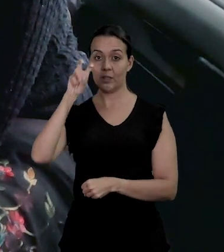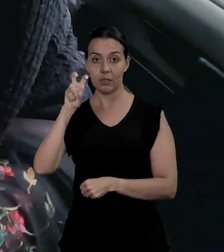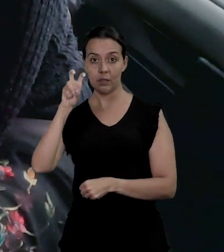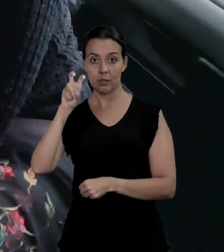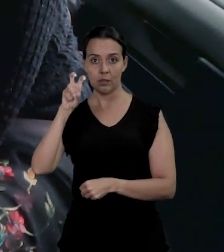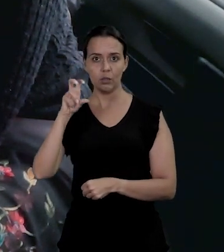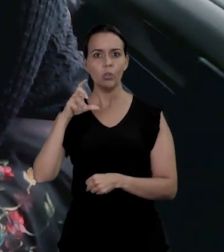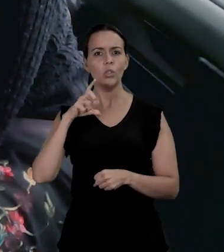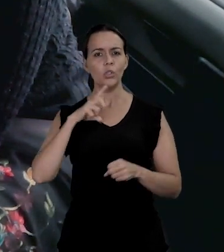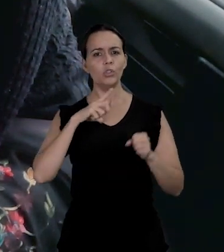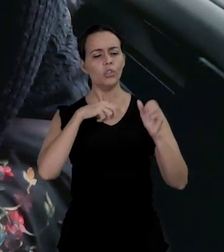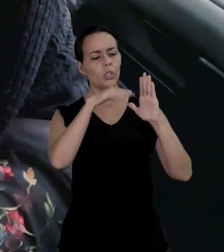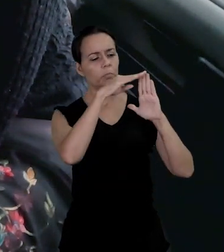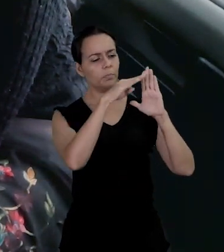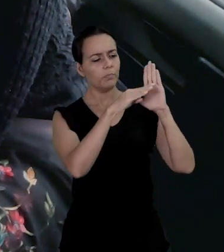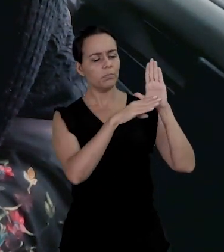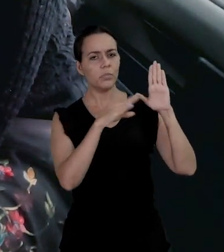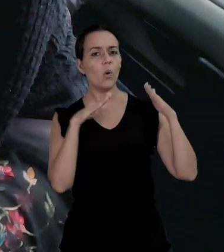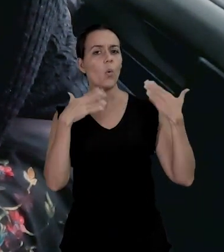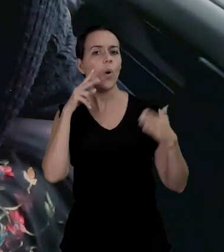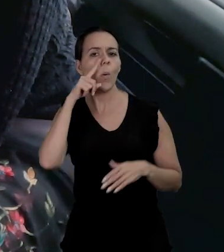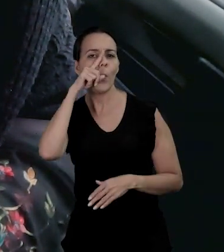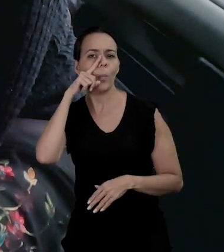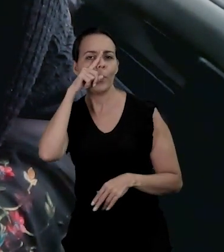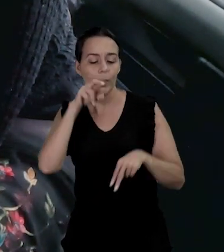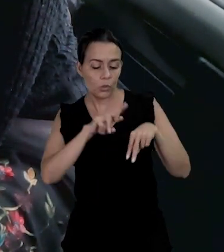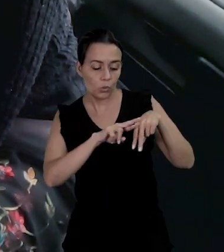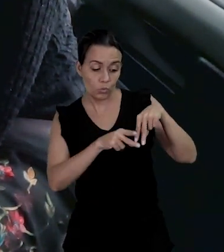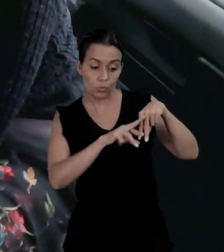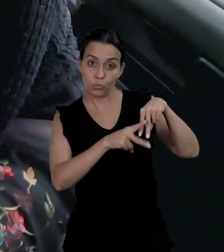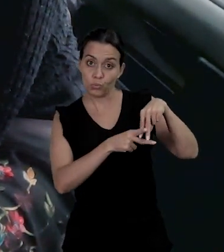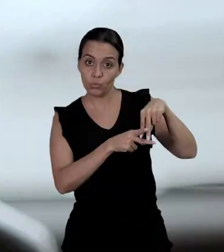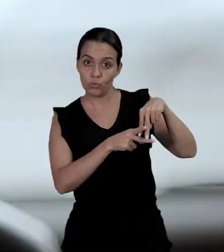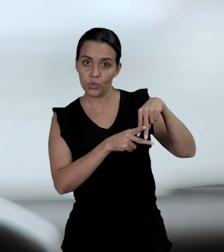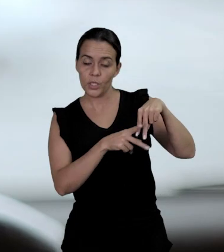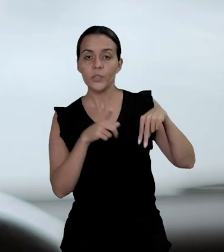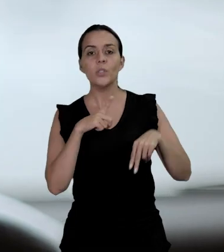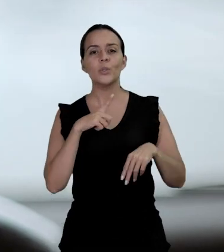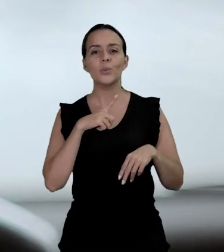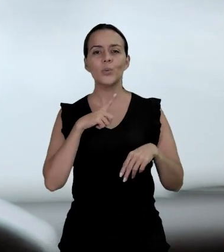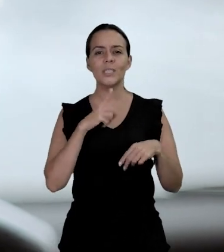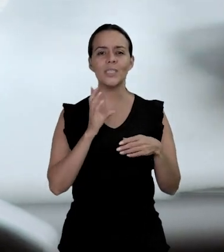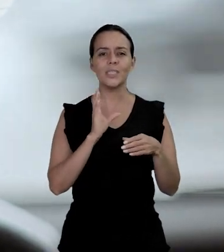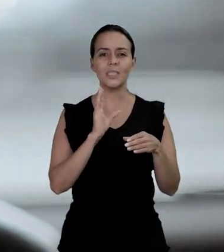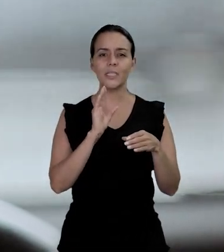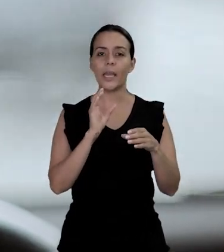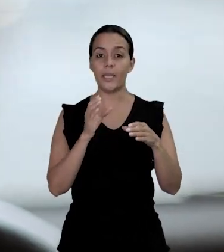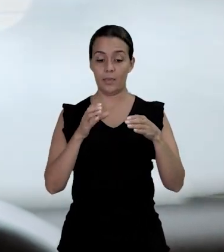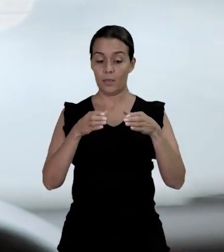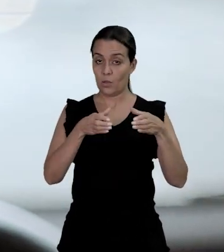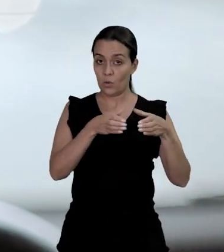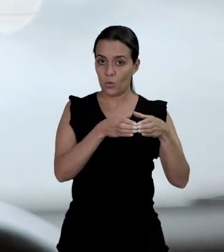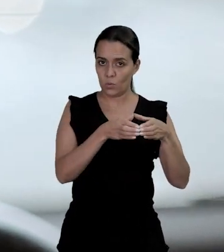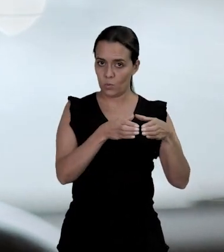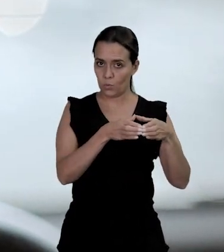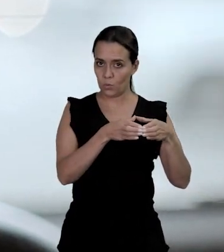95. Tem uma série de textos falando sobre o perigo do gênero. Na verdade, ela está ligada com o